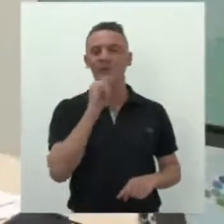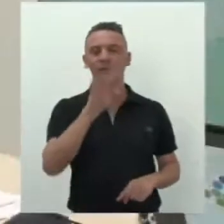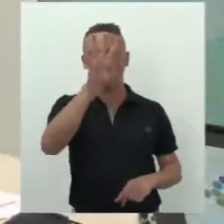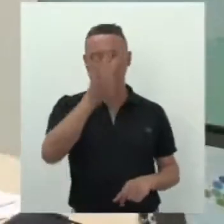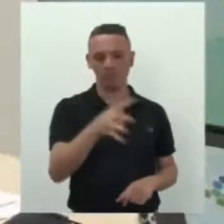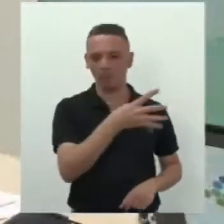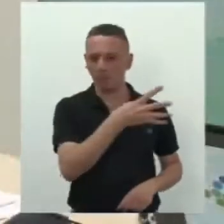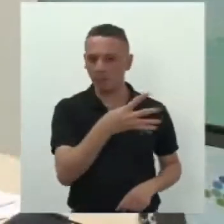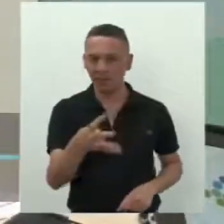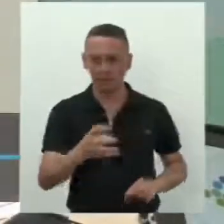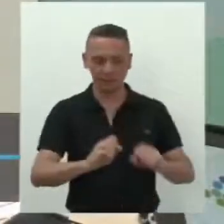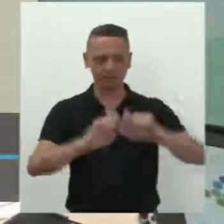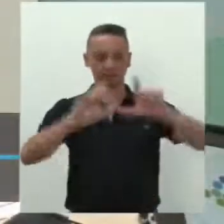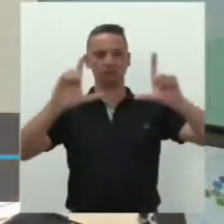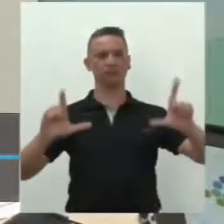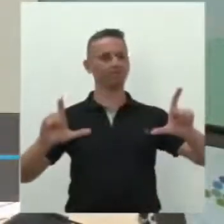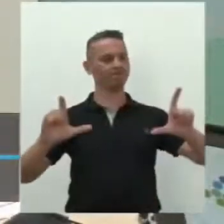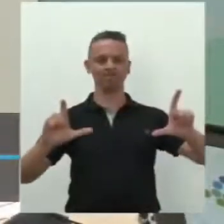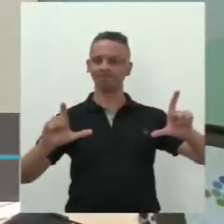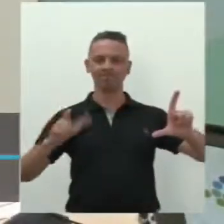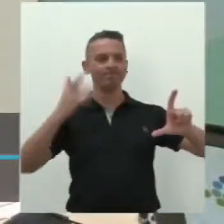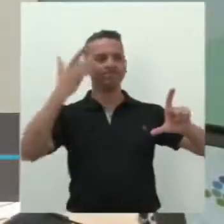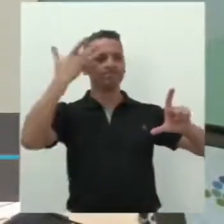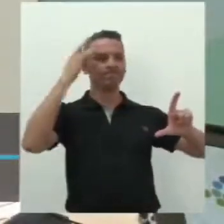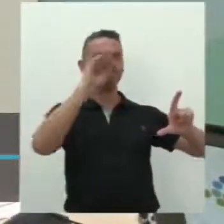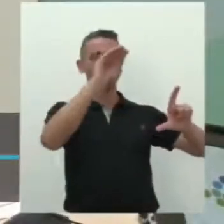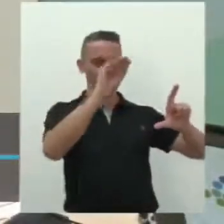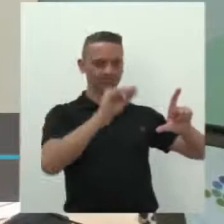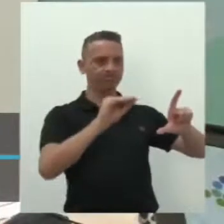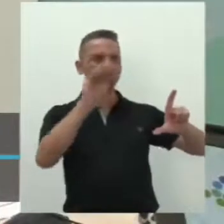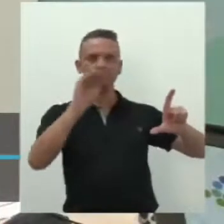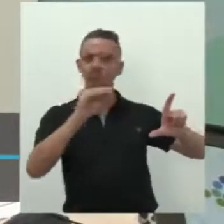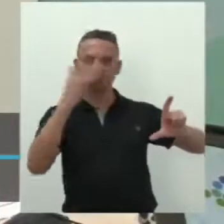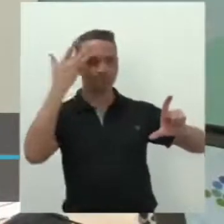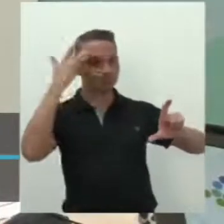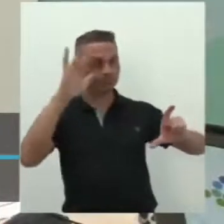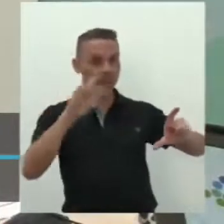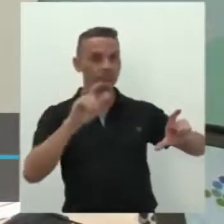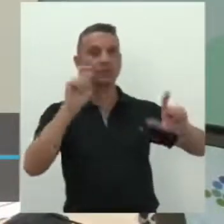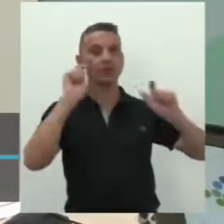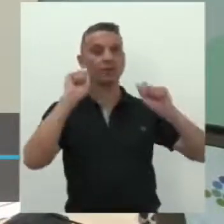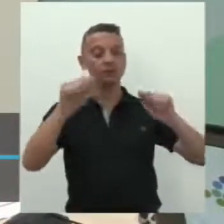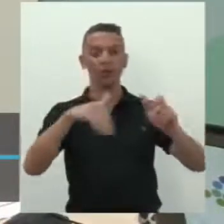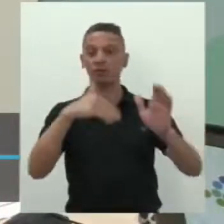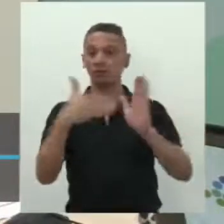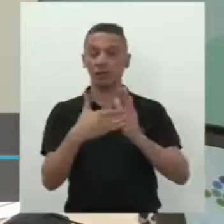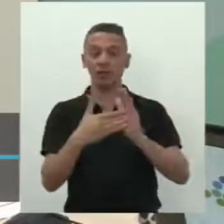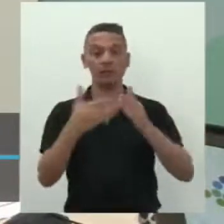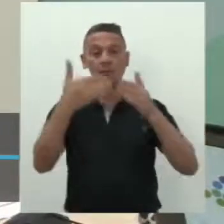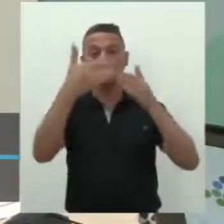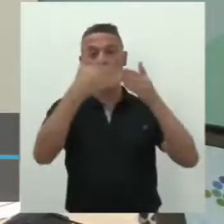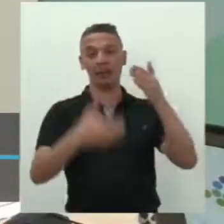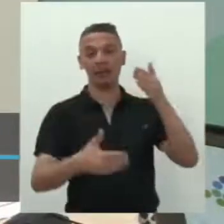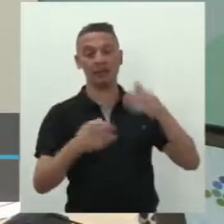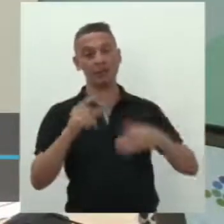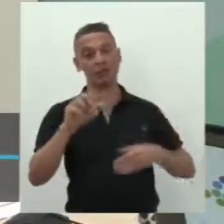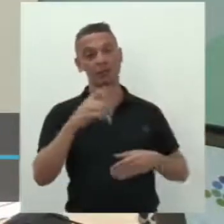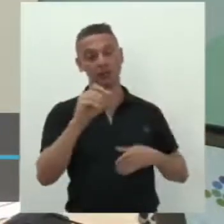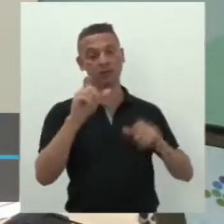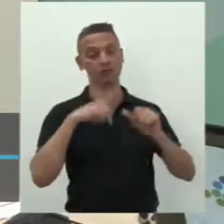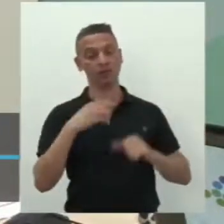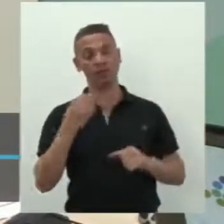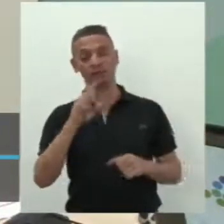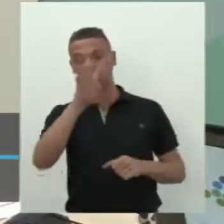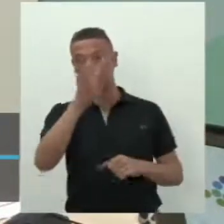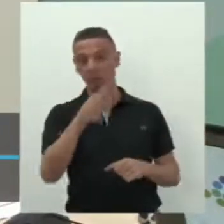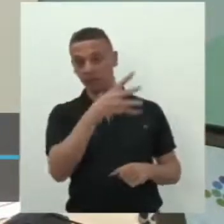aberta, não sabe exatamente qual é o dado que você vai colocar na planilha, deixa geral por padrão. Mas se a sua planilha, não, a gente vai